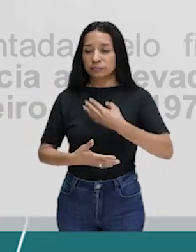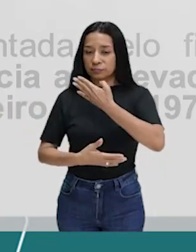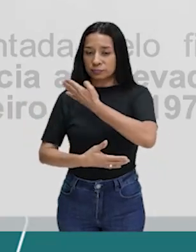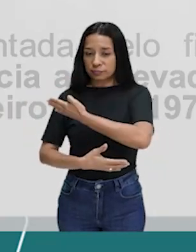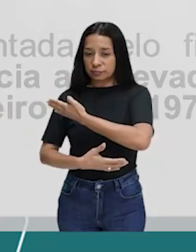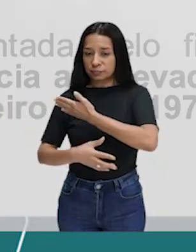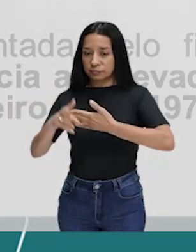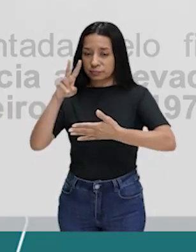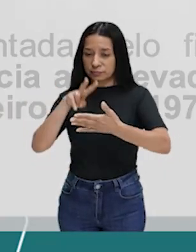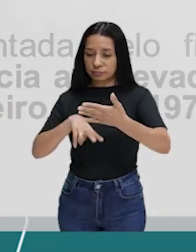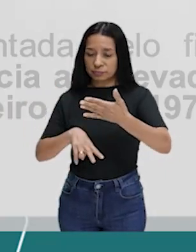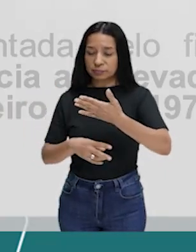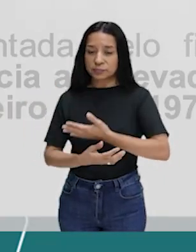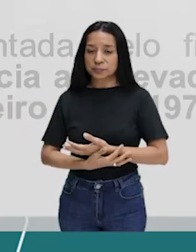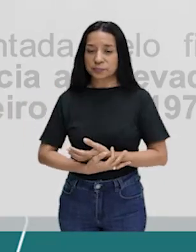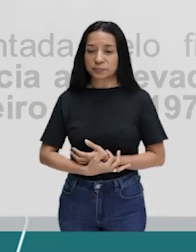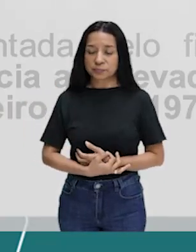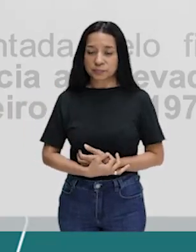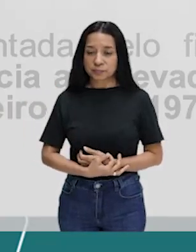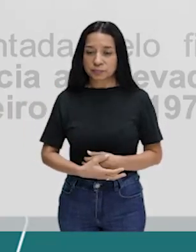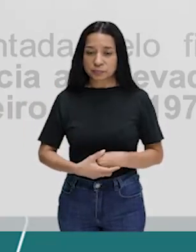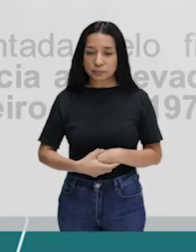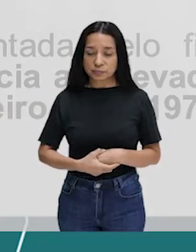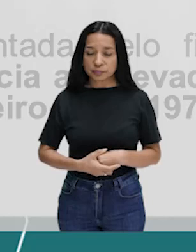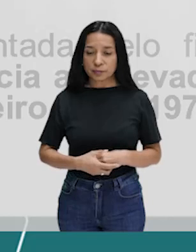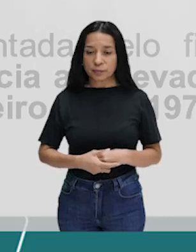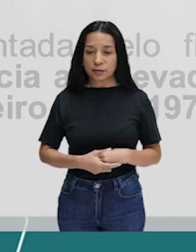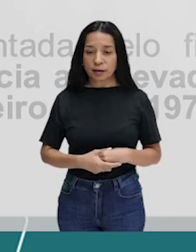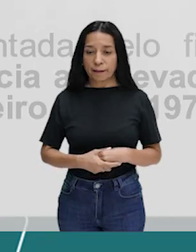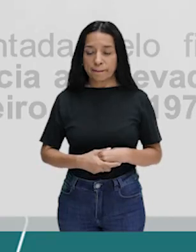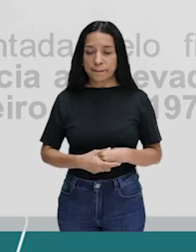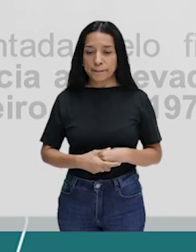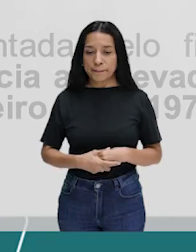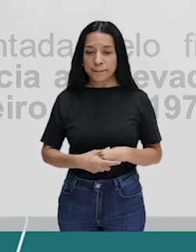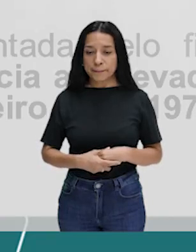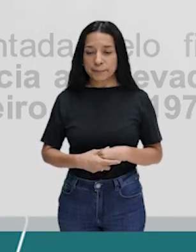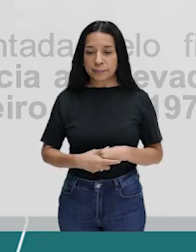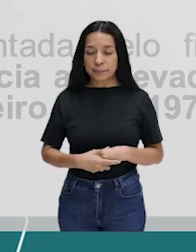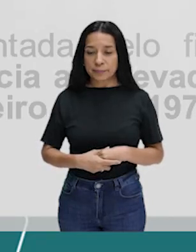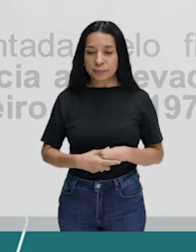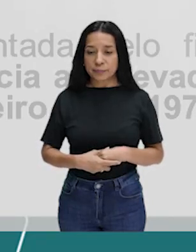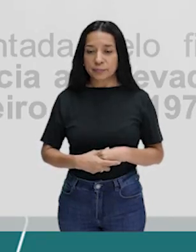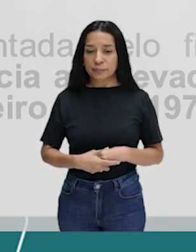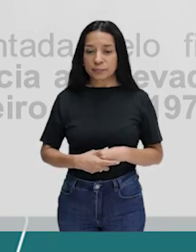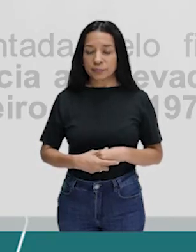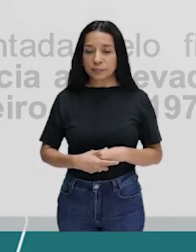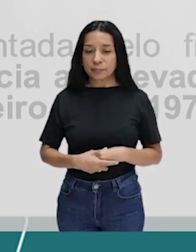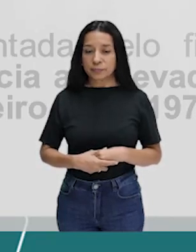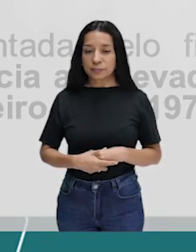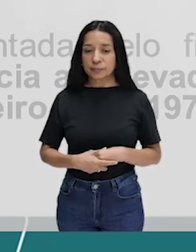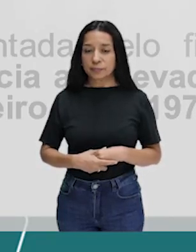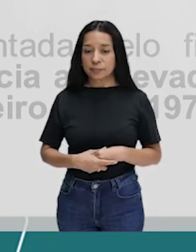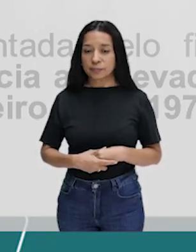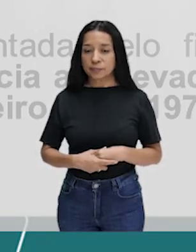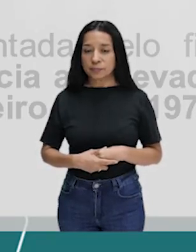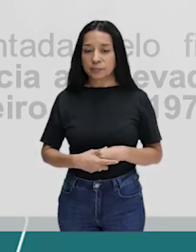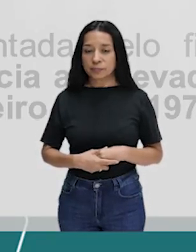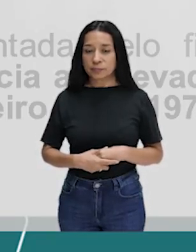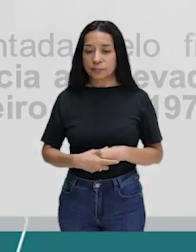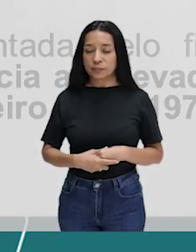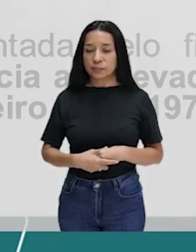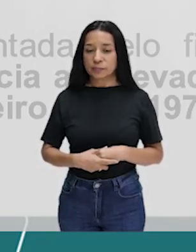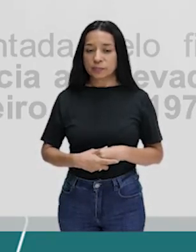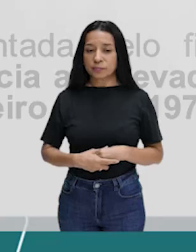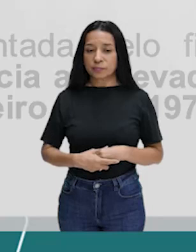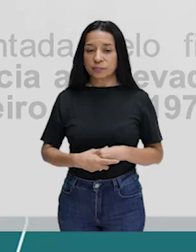Caía à tarde feito um viaduto, e o bêbado trajando luto me lembrou